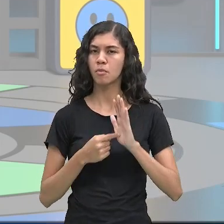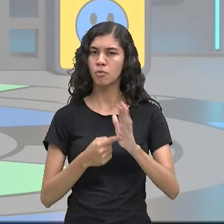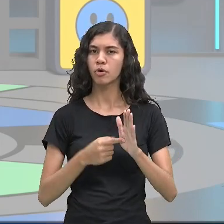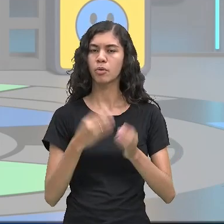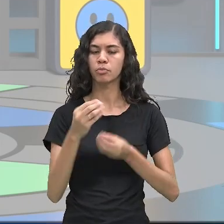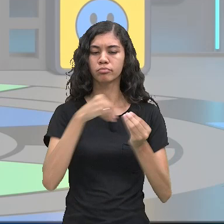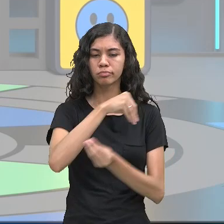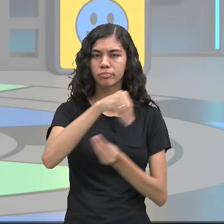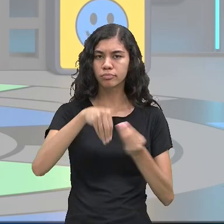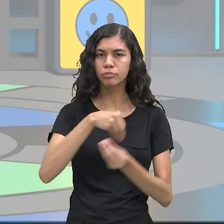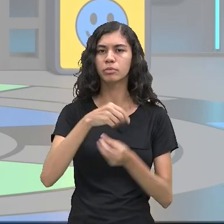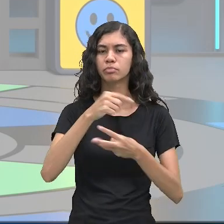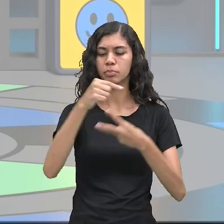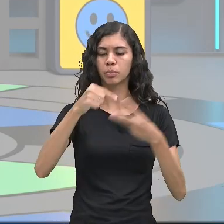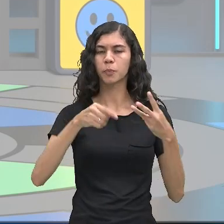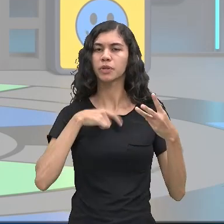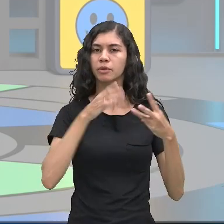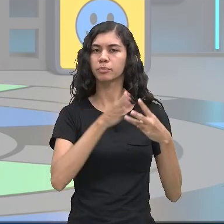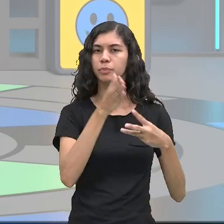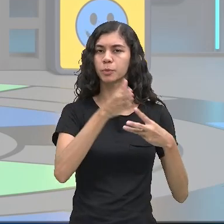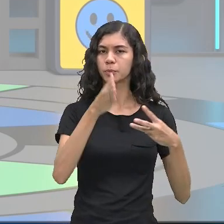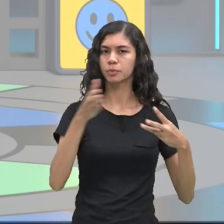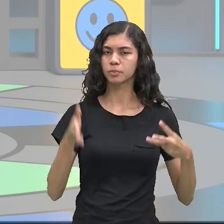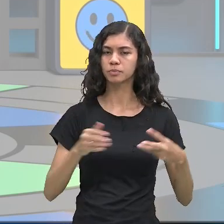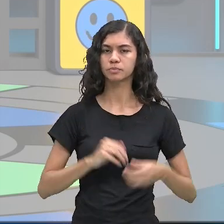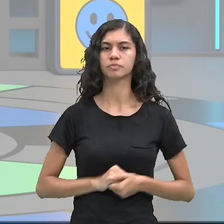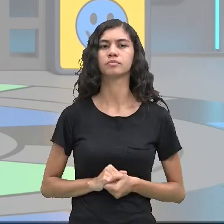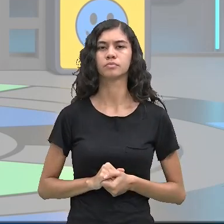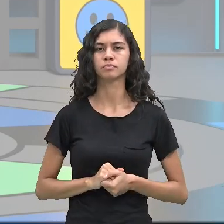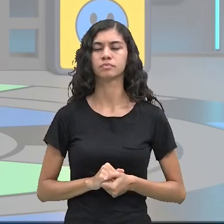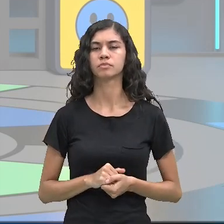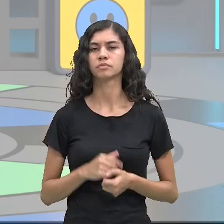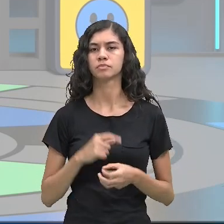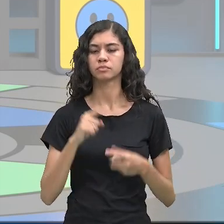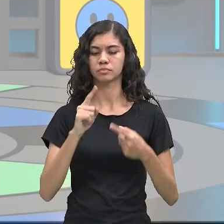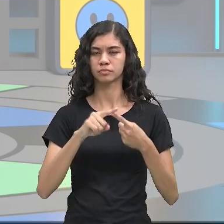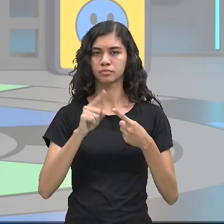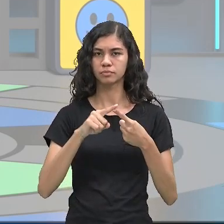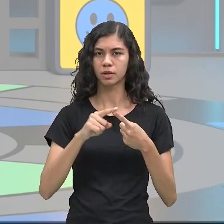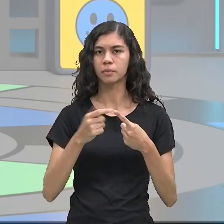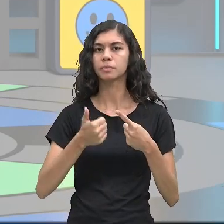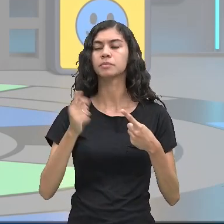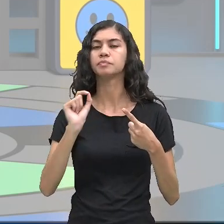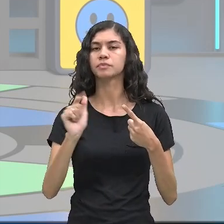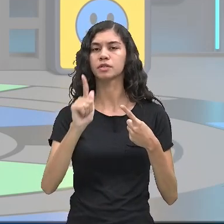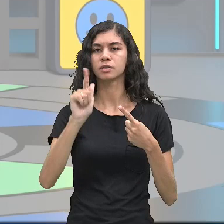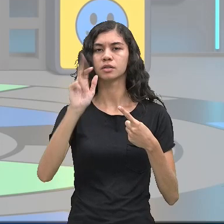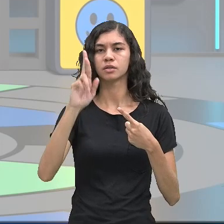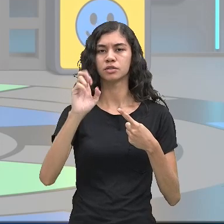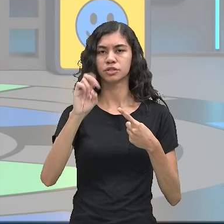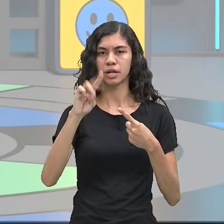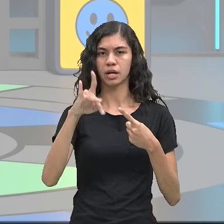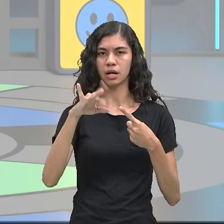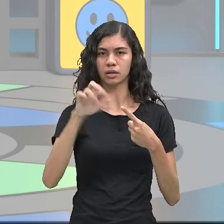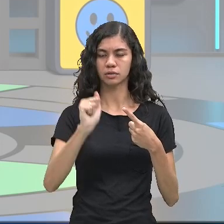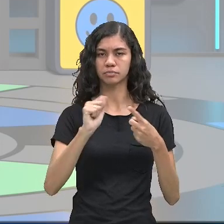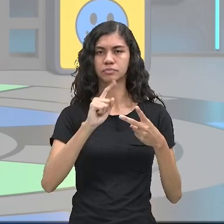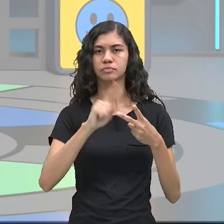gerador, beleza? Então, nós já temos aqui três potências, uma potência gerada, uma